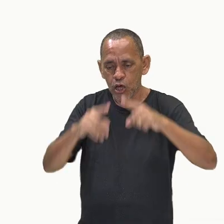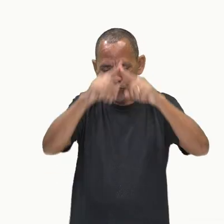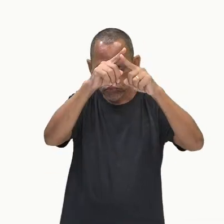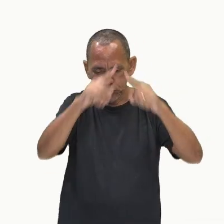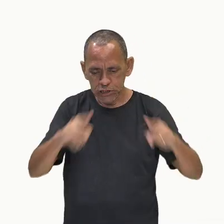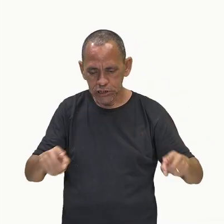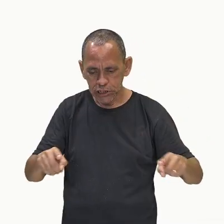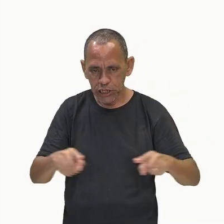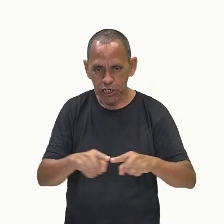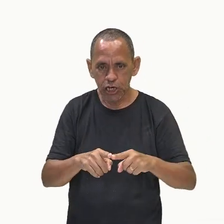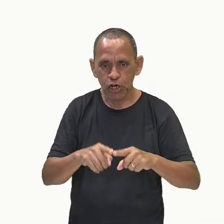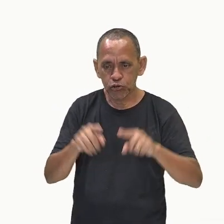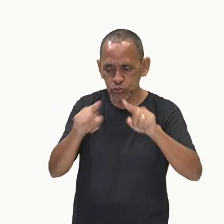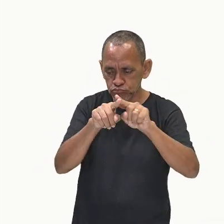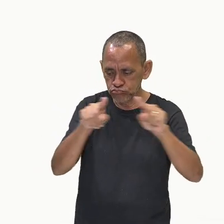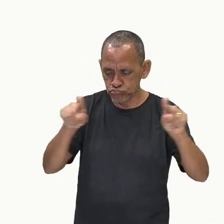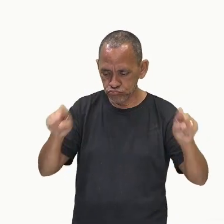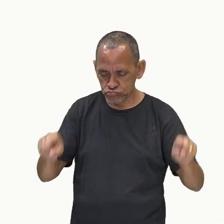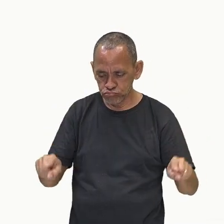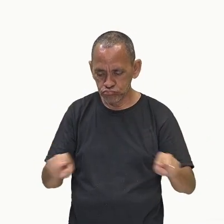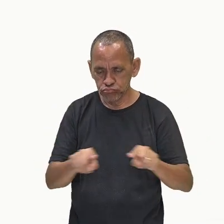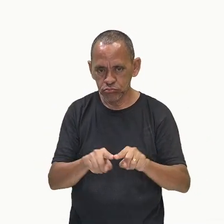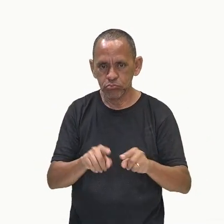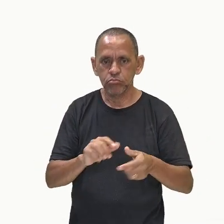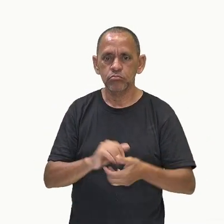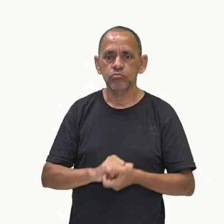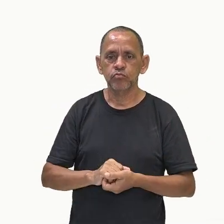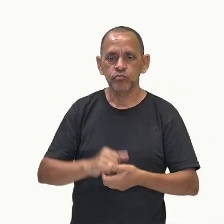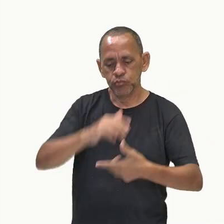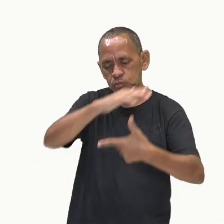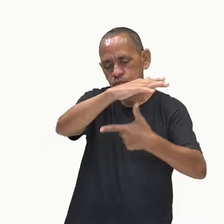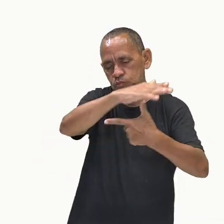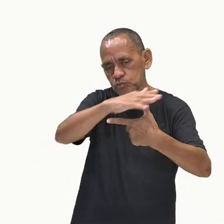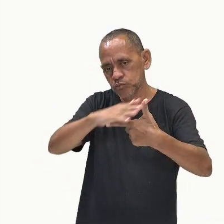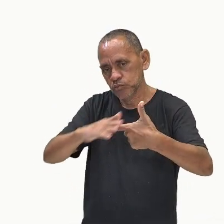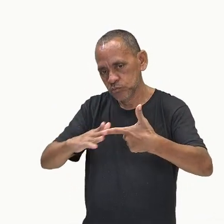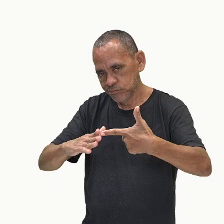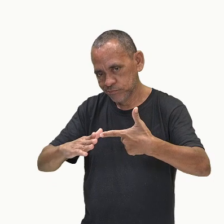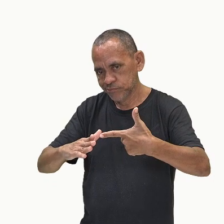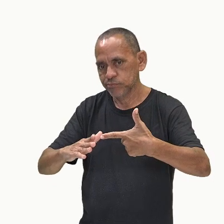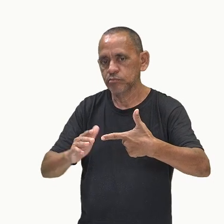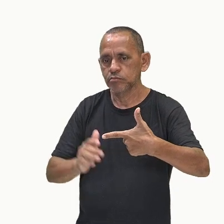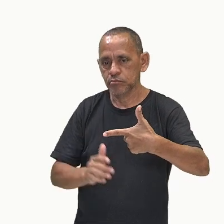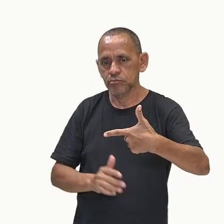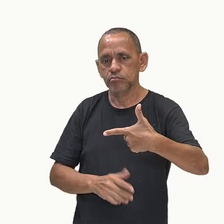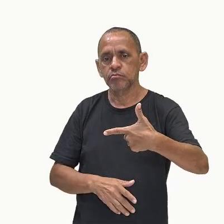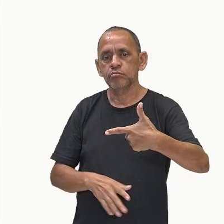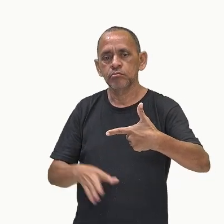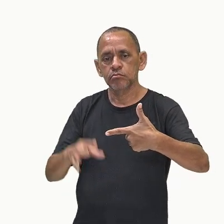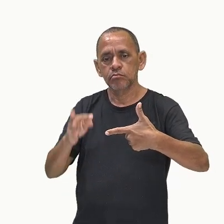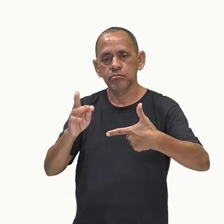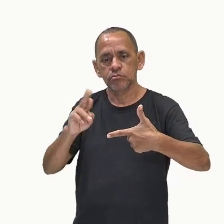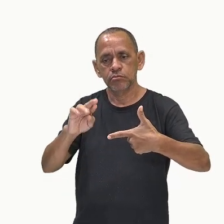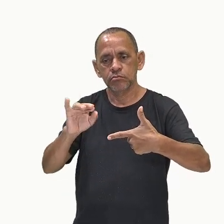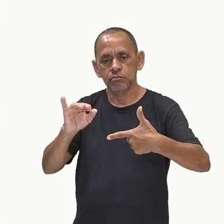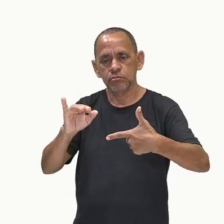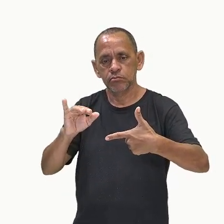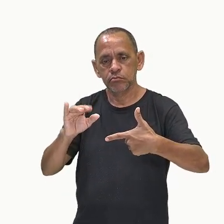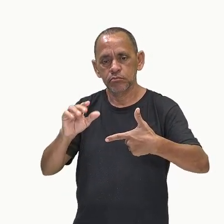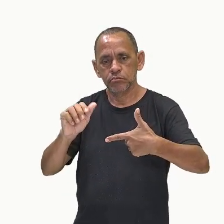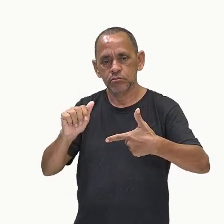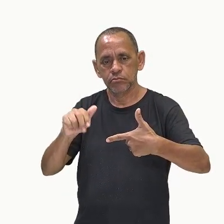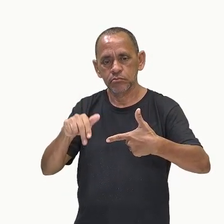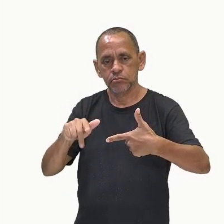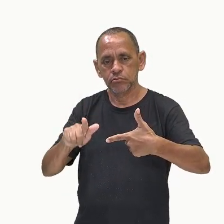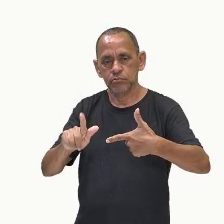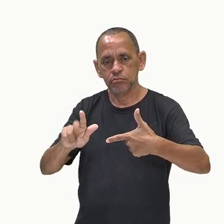lá, né? Aqui já foi feito diferente, foi feito já usando os valores reais do segmento. Mas foi